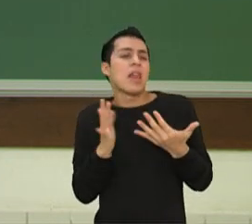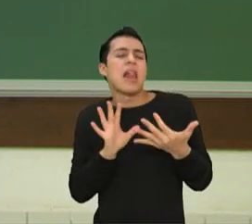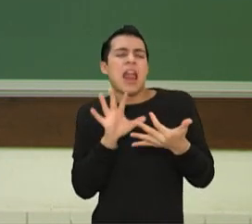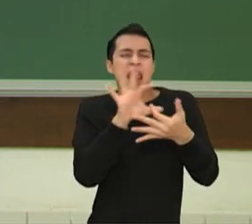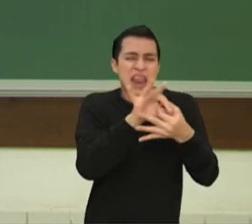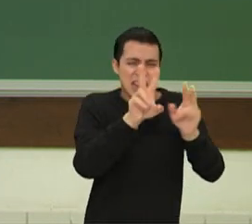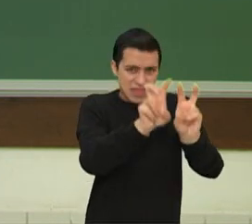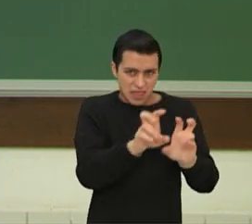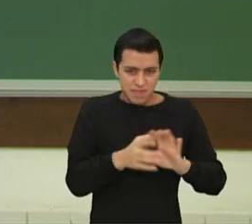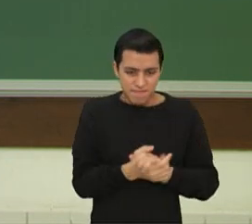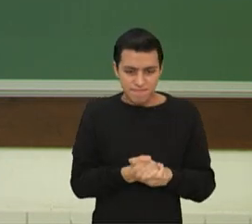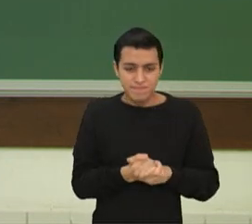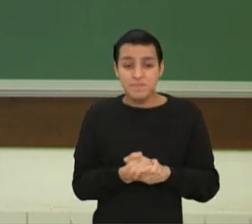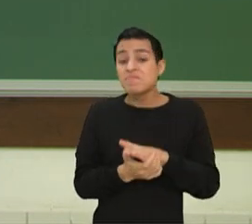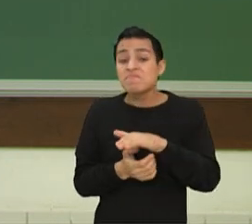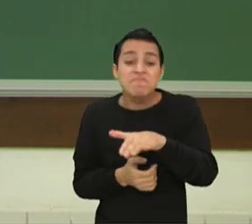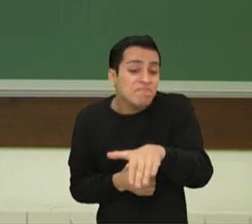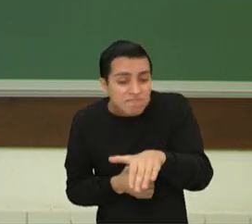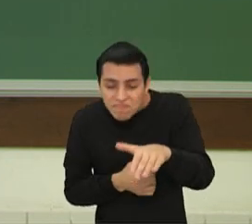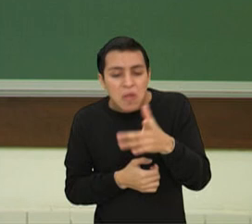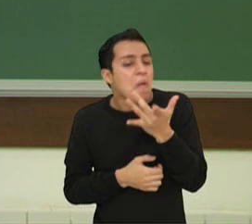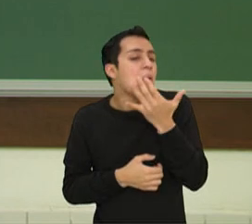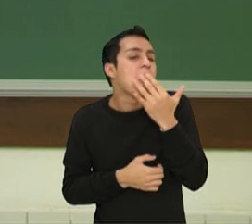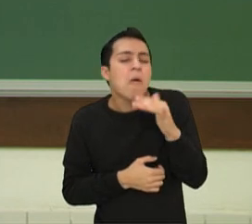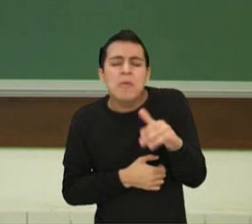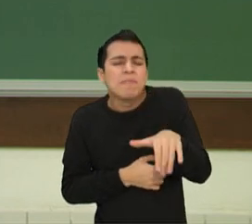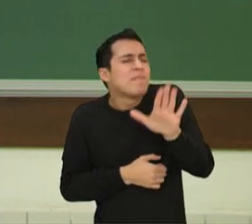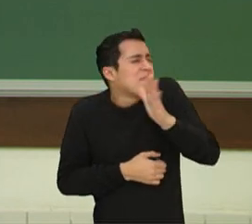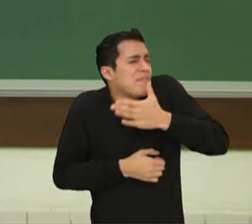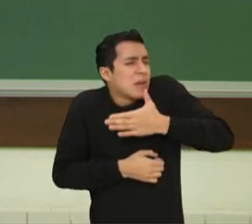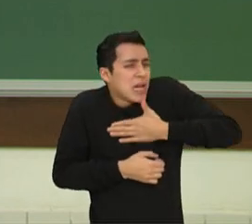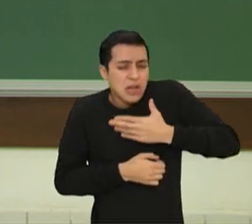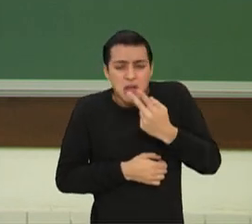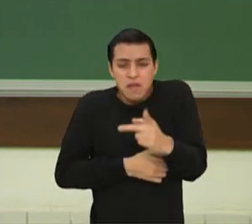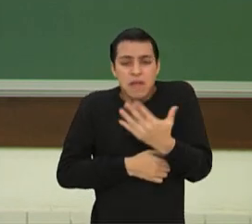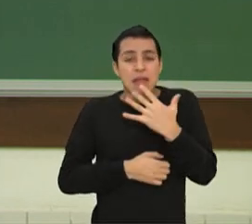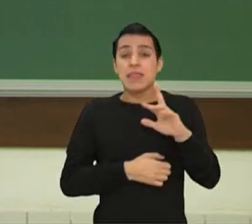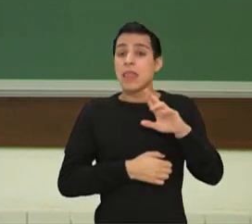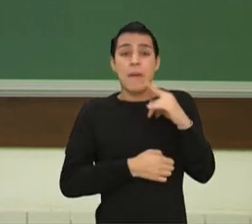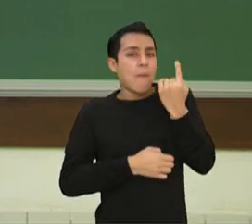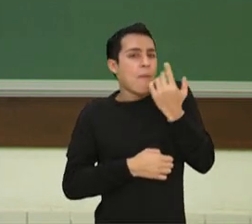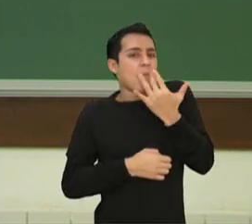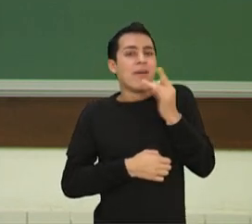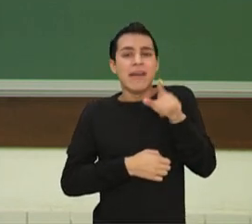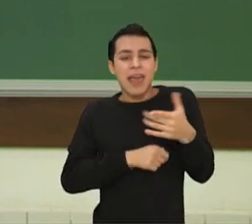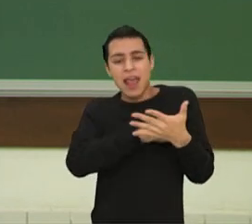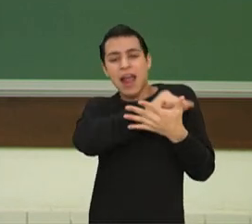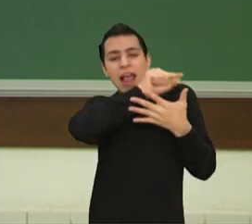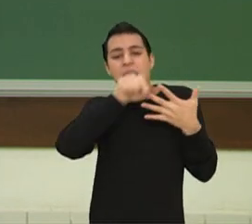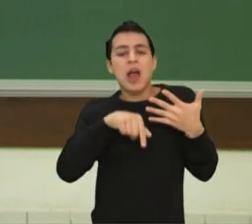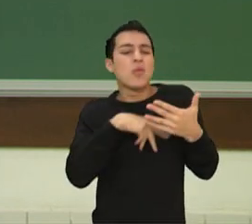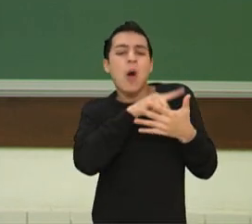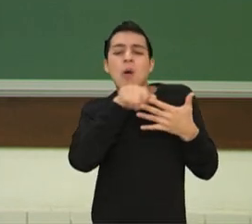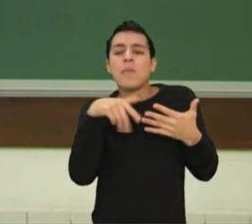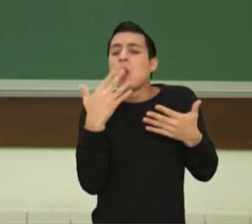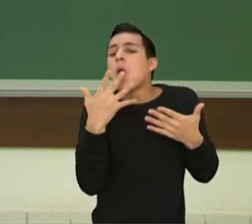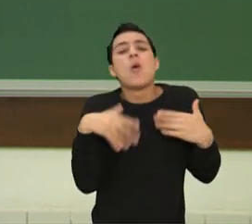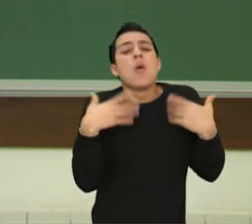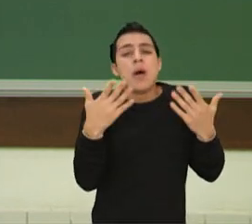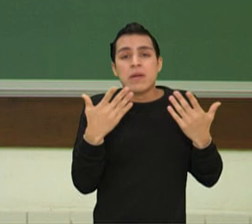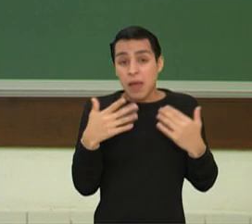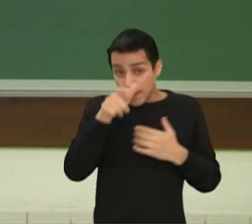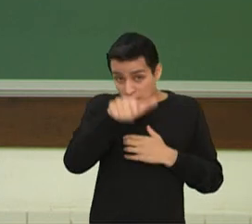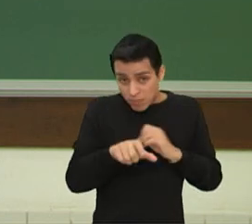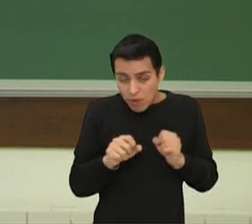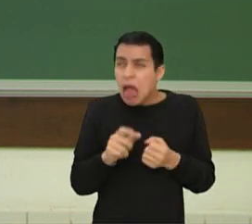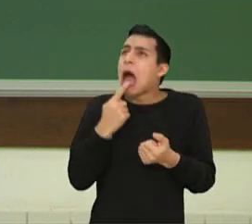quais são as cores preferidas de uma pessoa, não é a cor, são as cores. A pessoa poderá responder